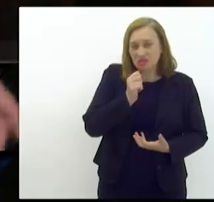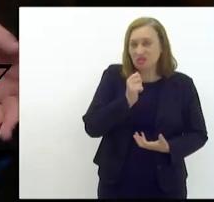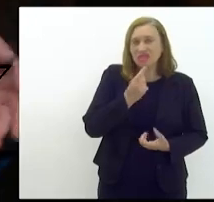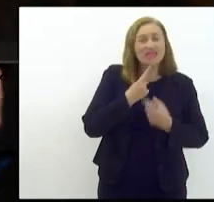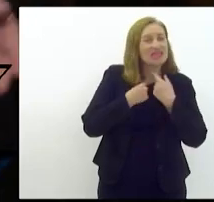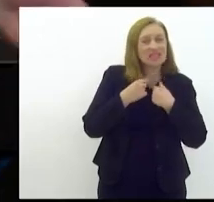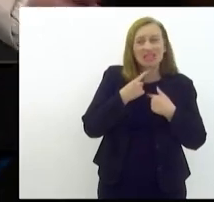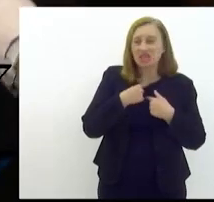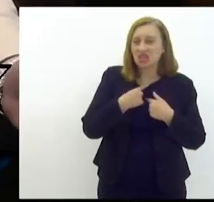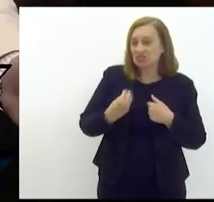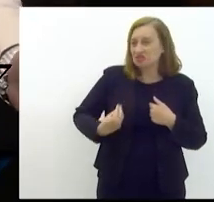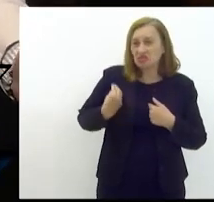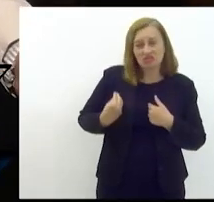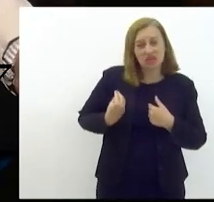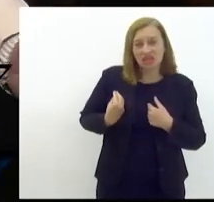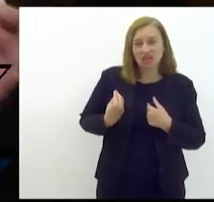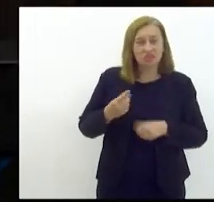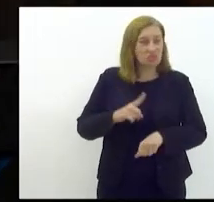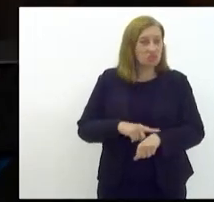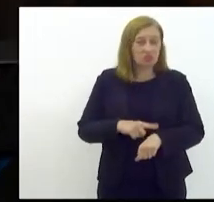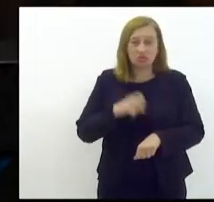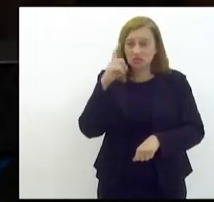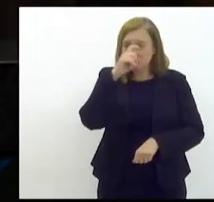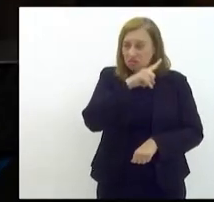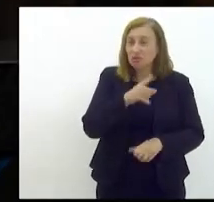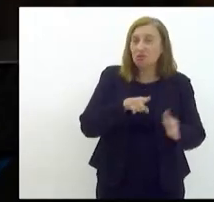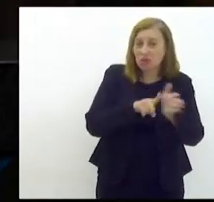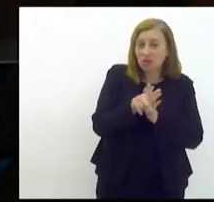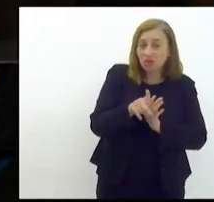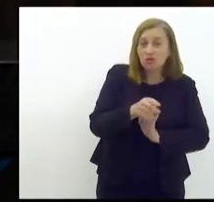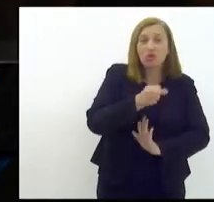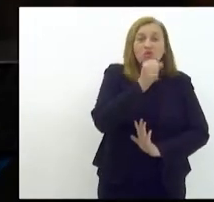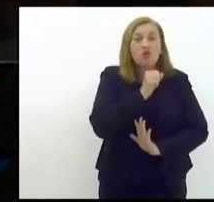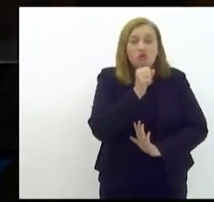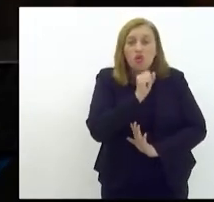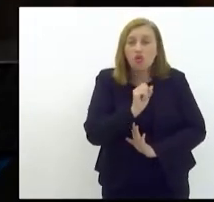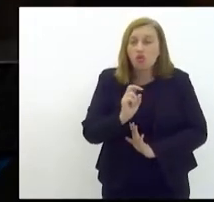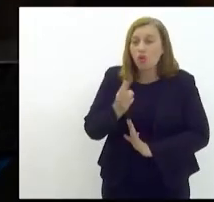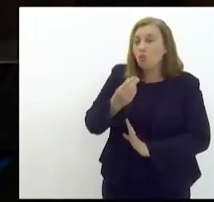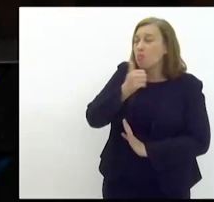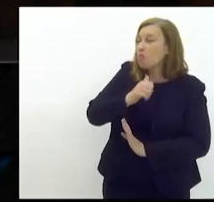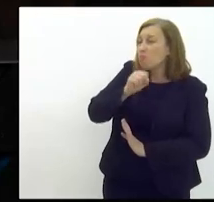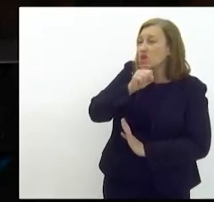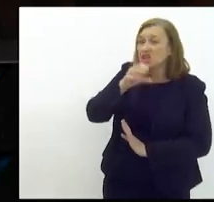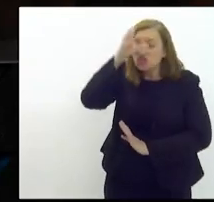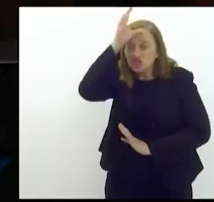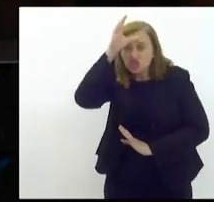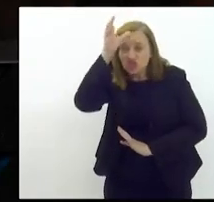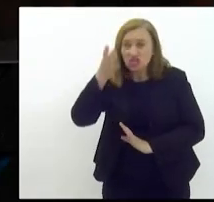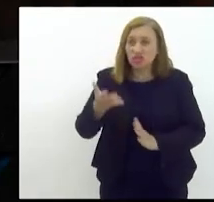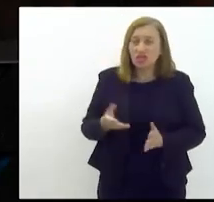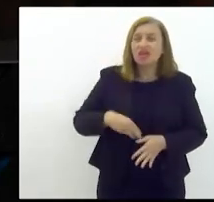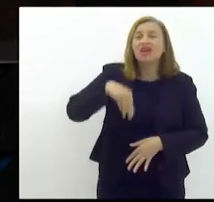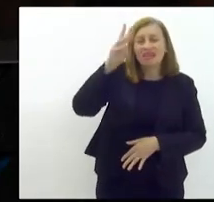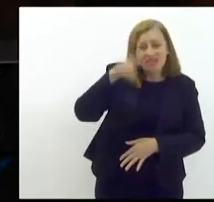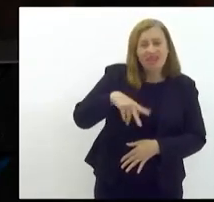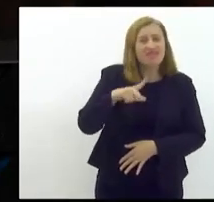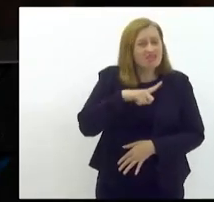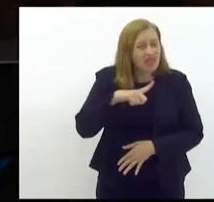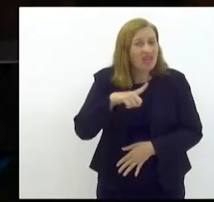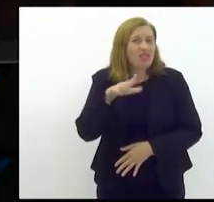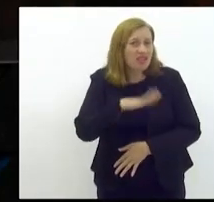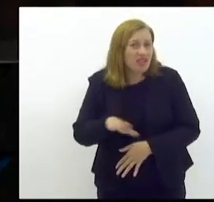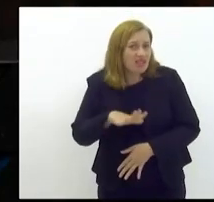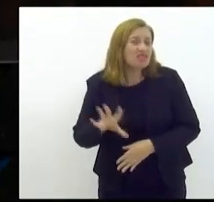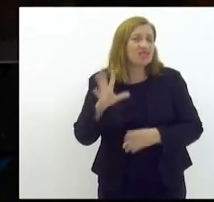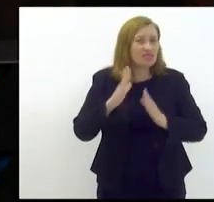e eu pergunto aqui a quem é avó a quem é a mãe a quem é tia Tio quem tem parente criança que tem um